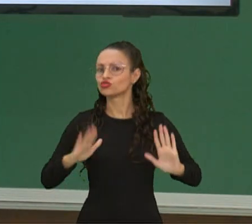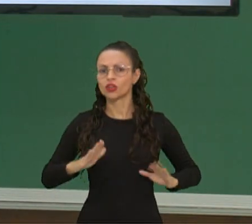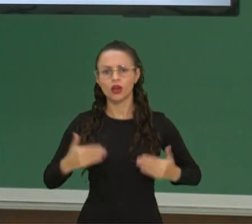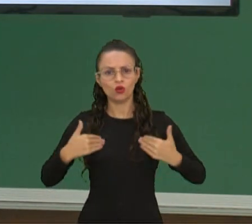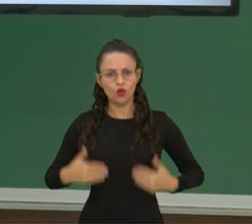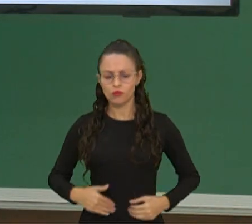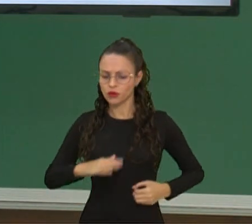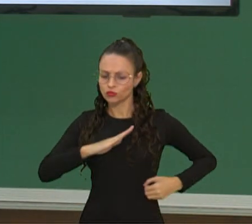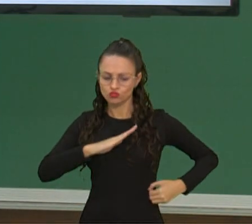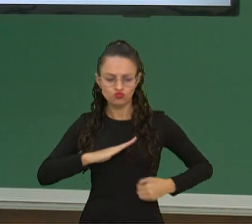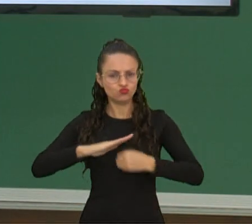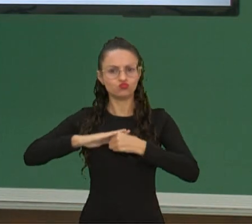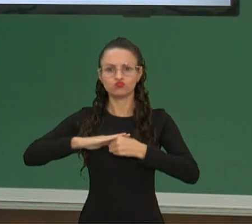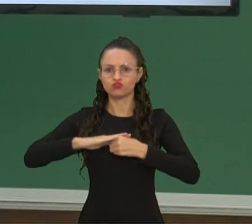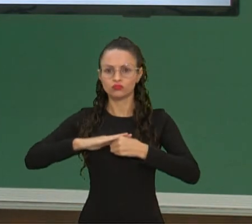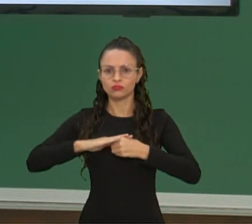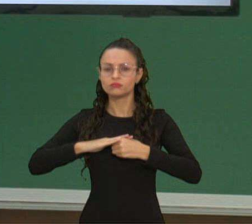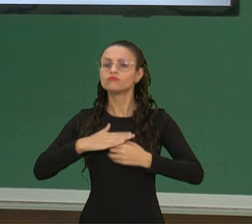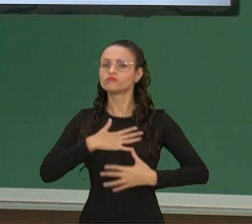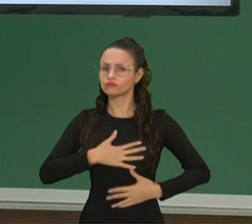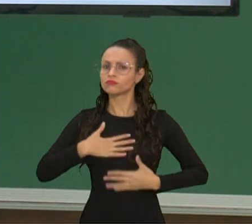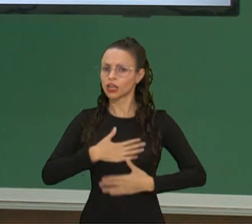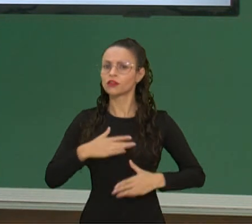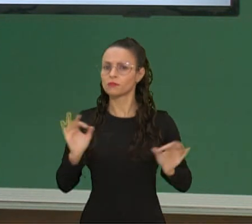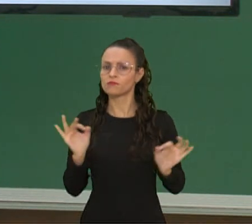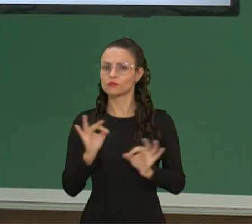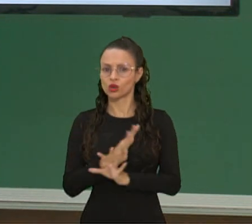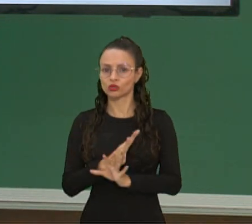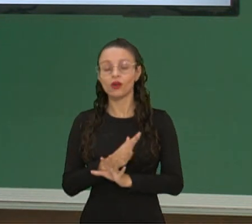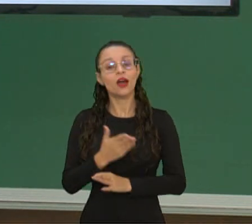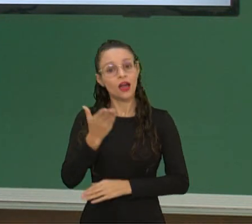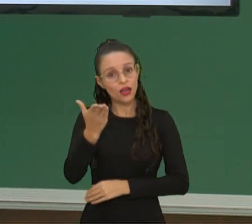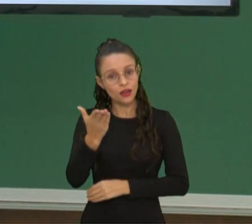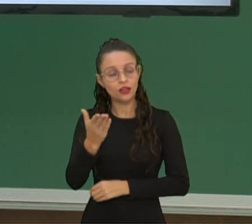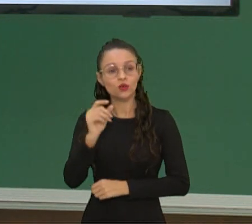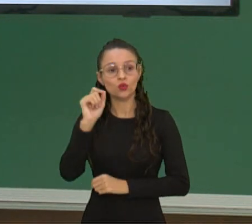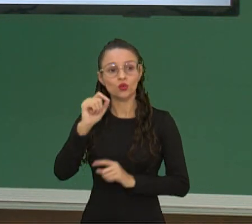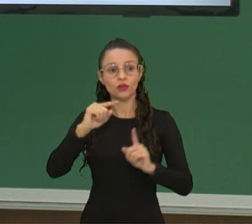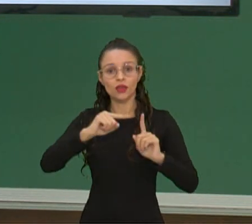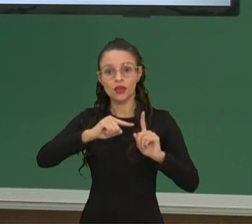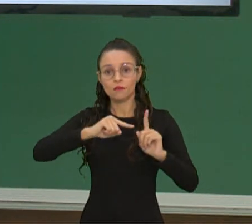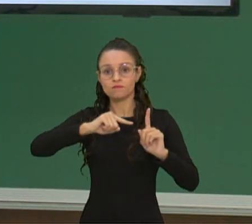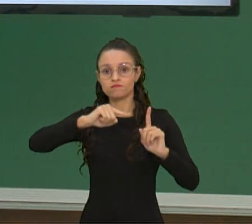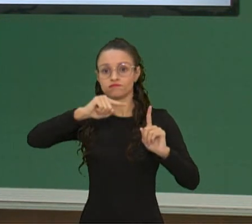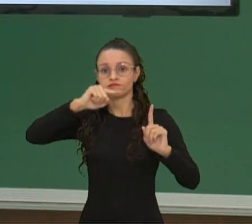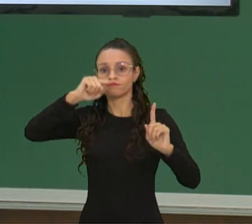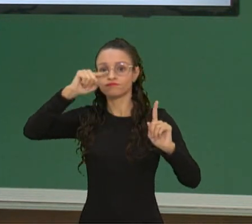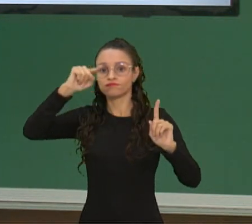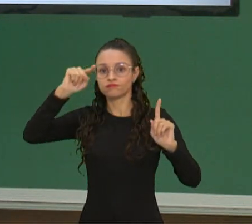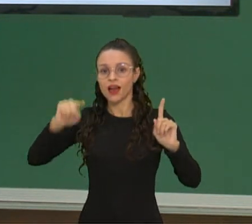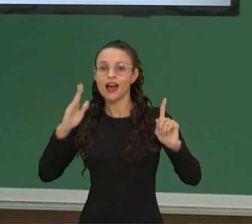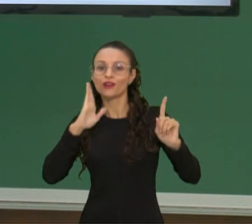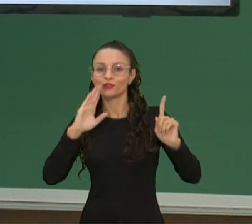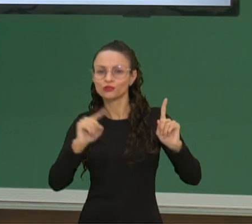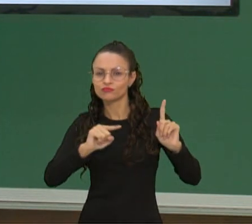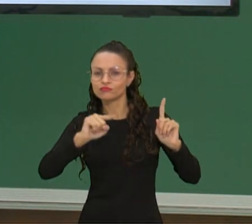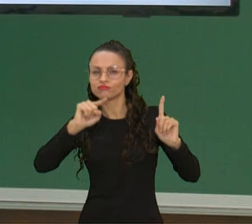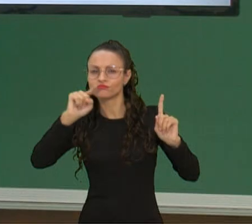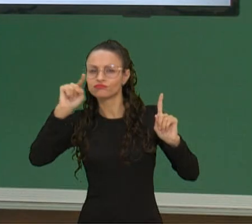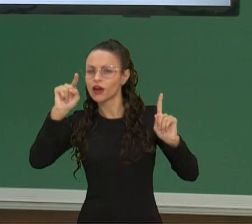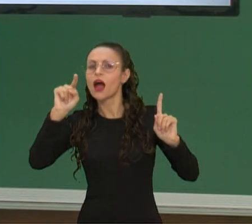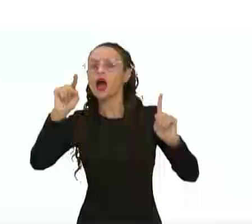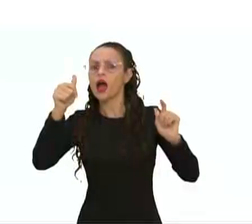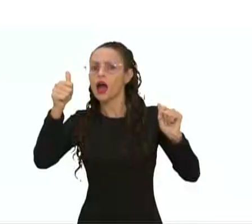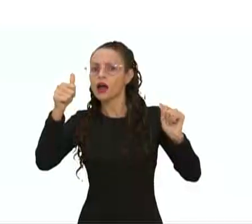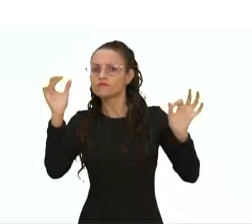satisfez que já tem energia suficiente ali e aí você né tem um pico no qual você come e depois você se